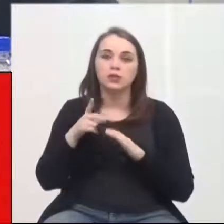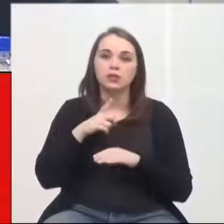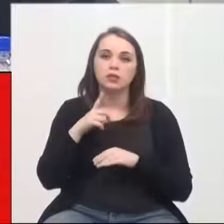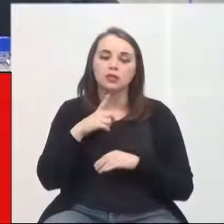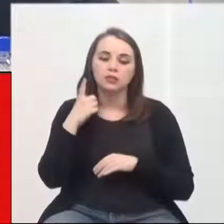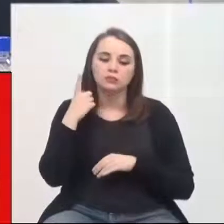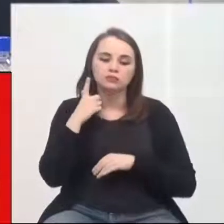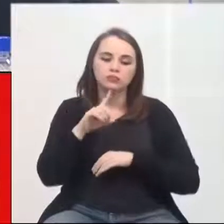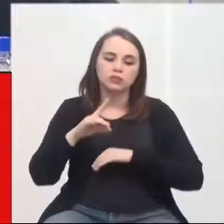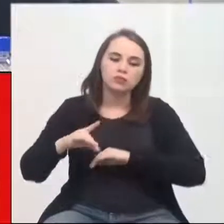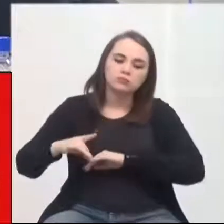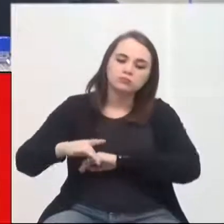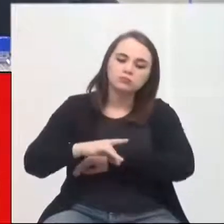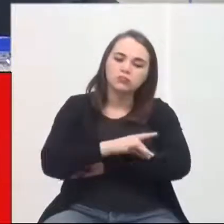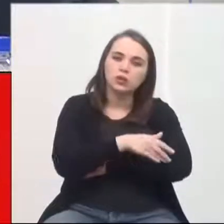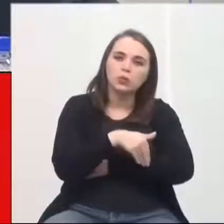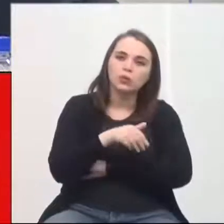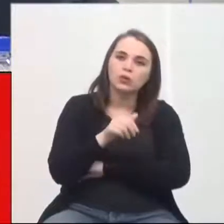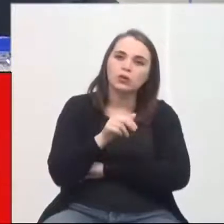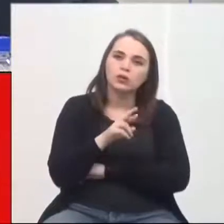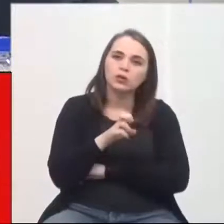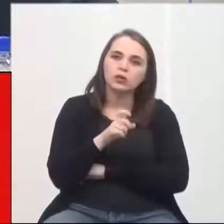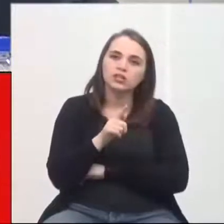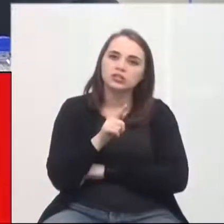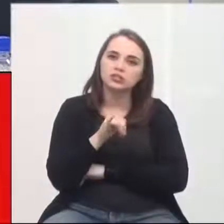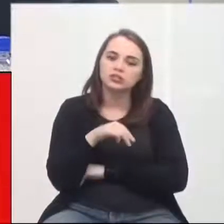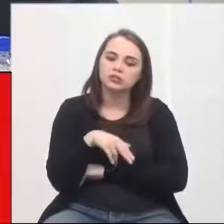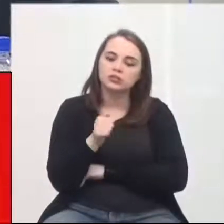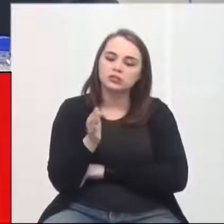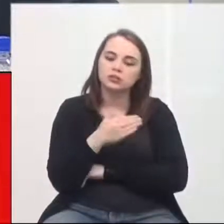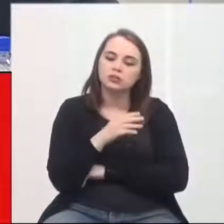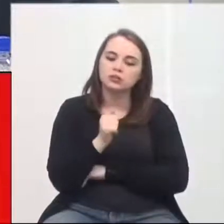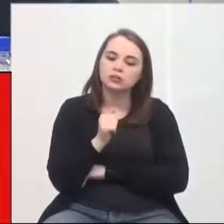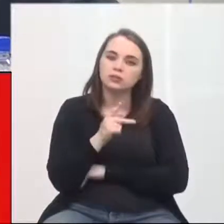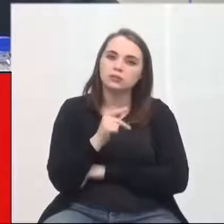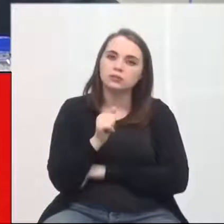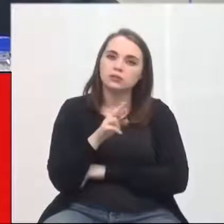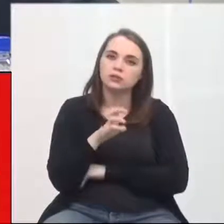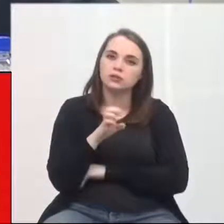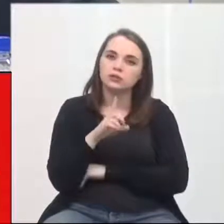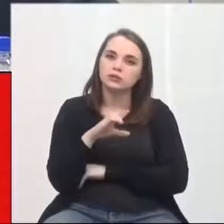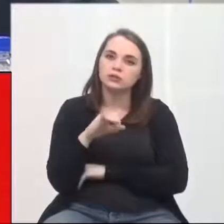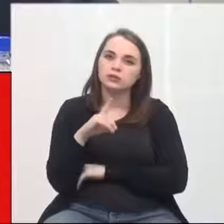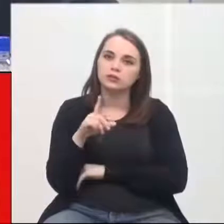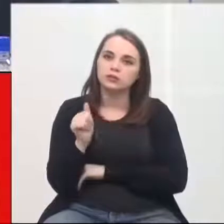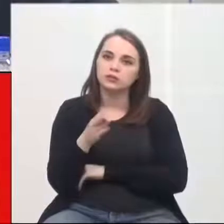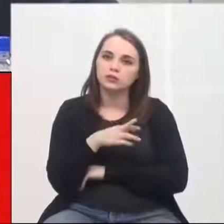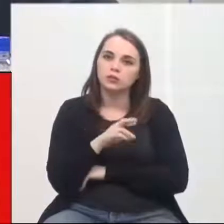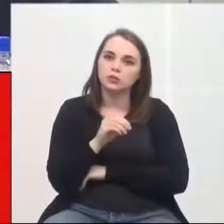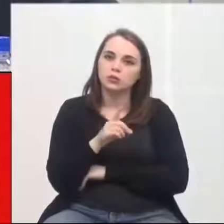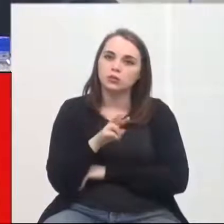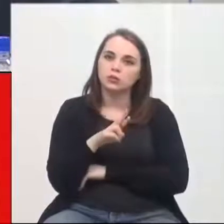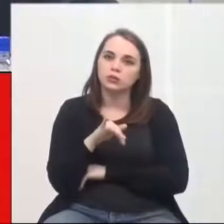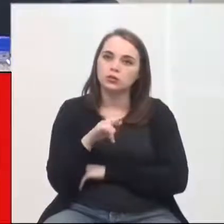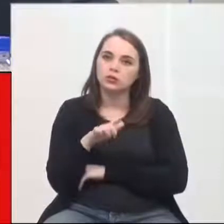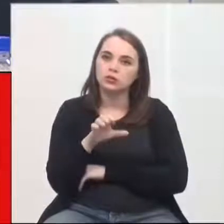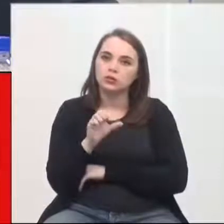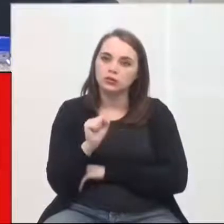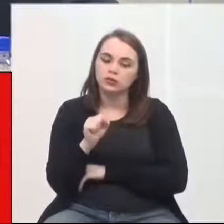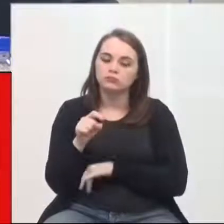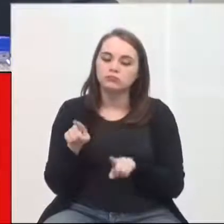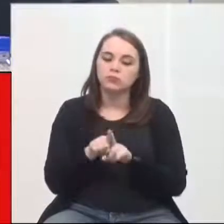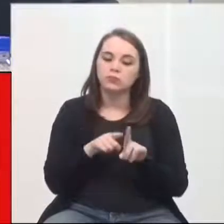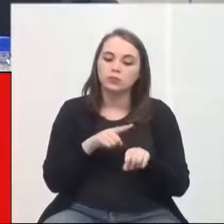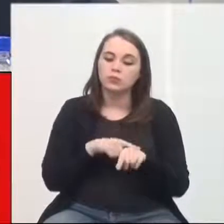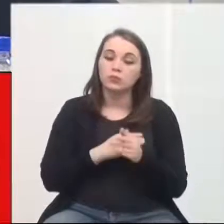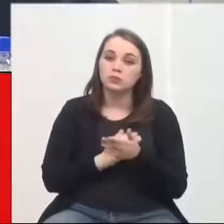de pavimentação asfáltica na rua Regina Aparecida Rodrigues, loteamento Maria Júlia, no bairro Santo Antônio. Em caso de resposta positiva, qual o tempo estimado para o